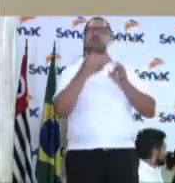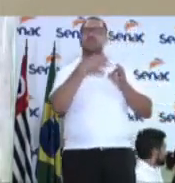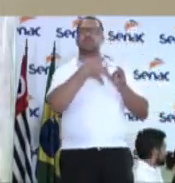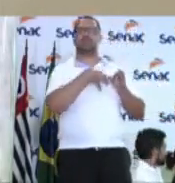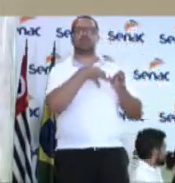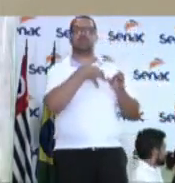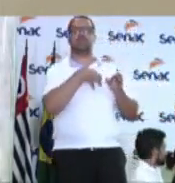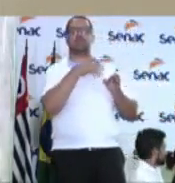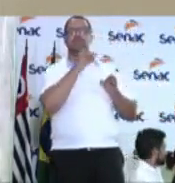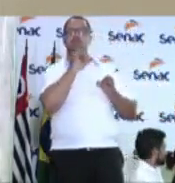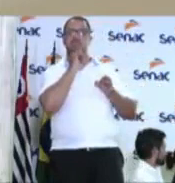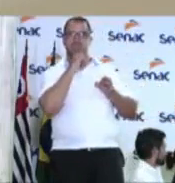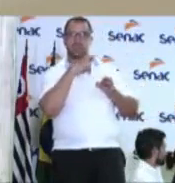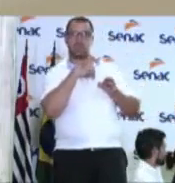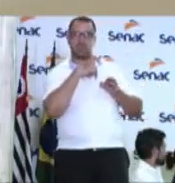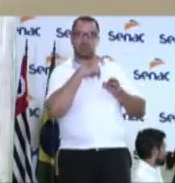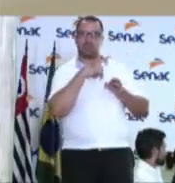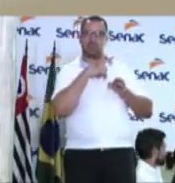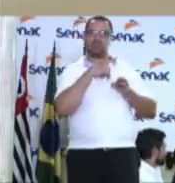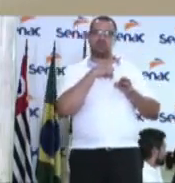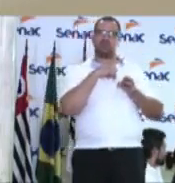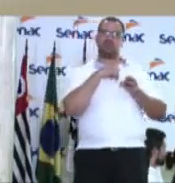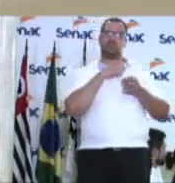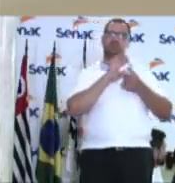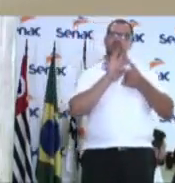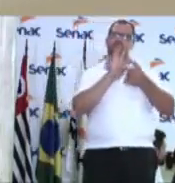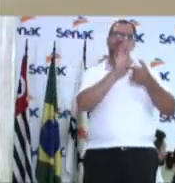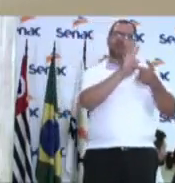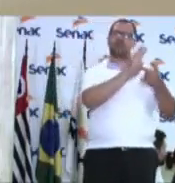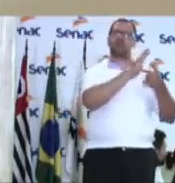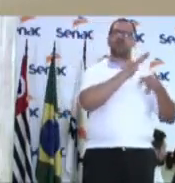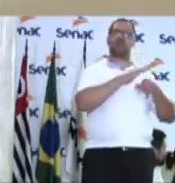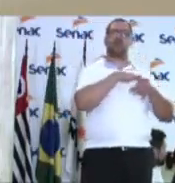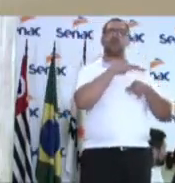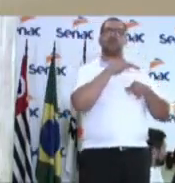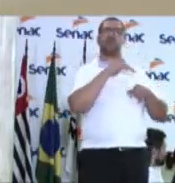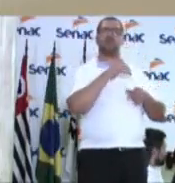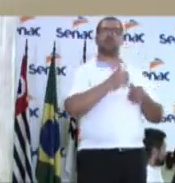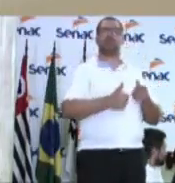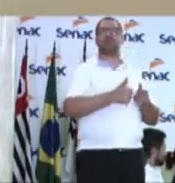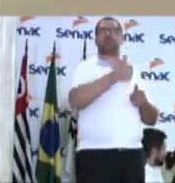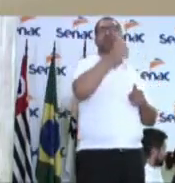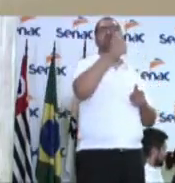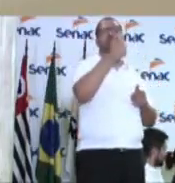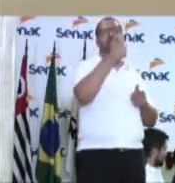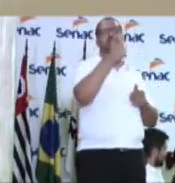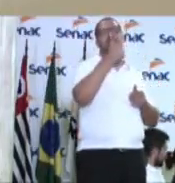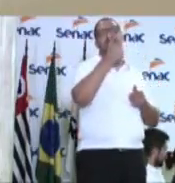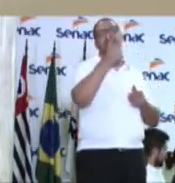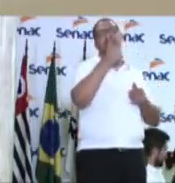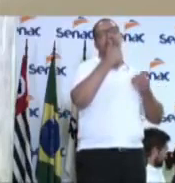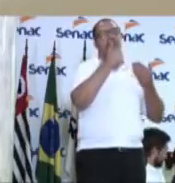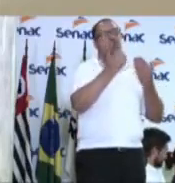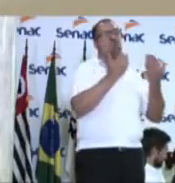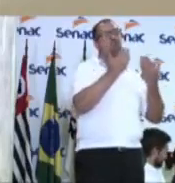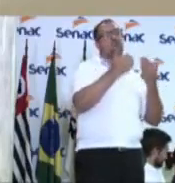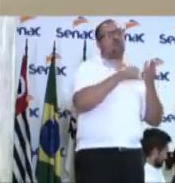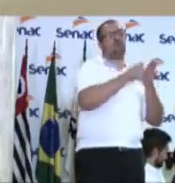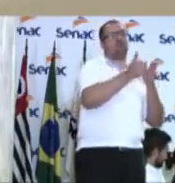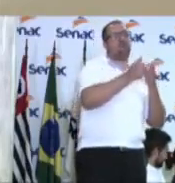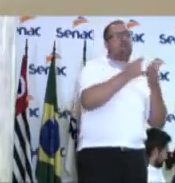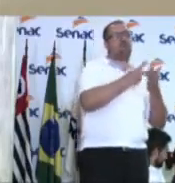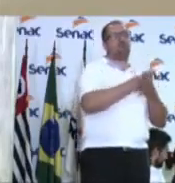alguns exemplos de campanha em que a reação acabou sendo muito mais positiva do que a carga negativa do primeiro erro. Então,